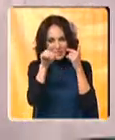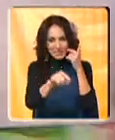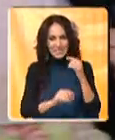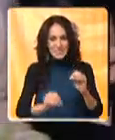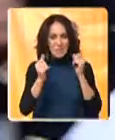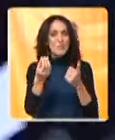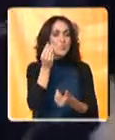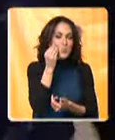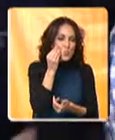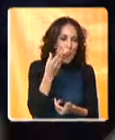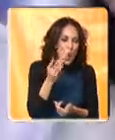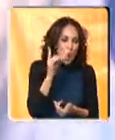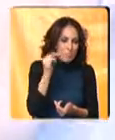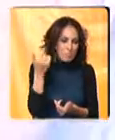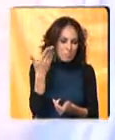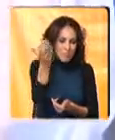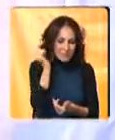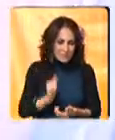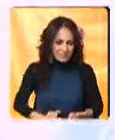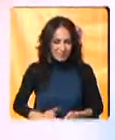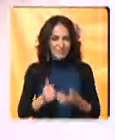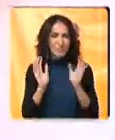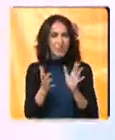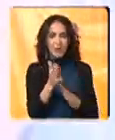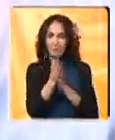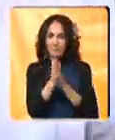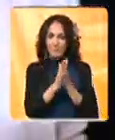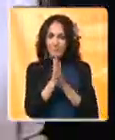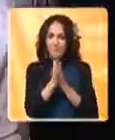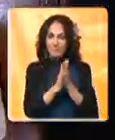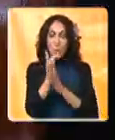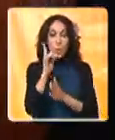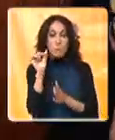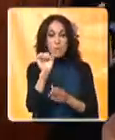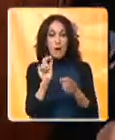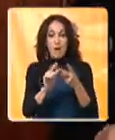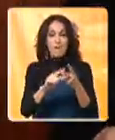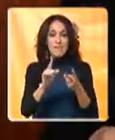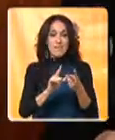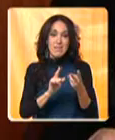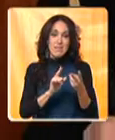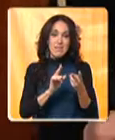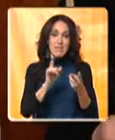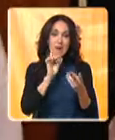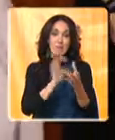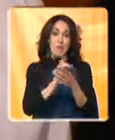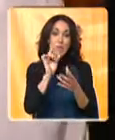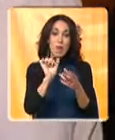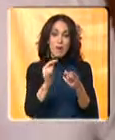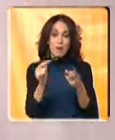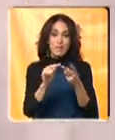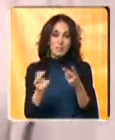Obrigado. Fala-me ao pai. Obrigado. E já está a chegar o seu pai e a mulher do seu